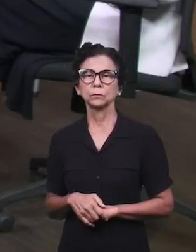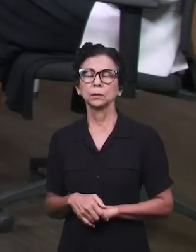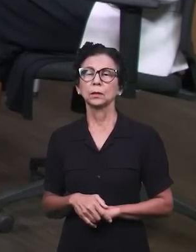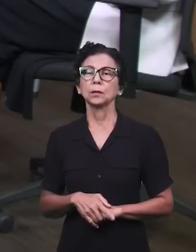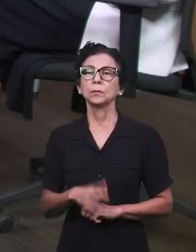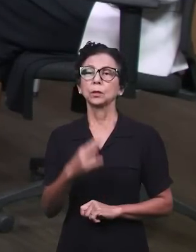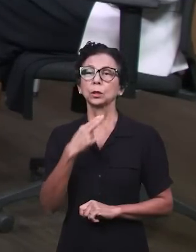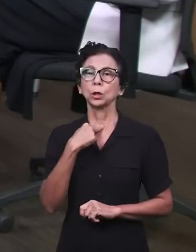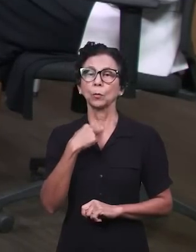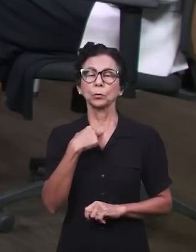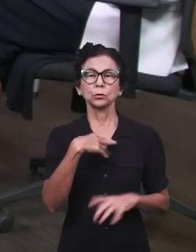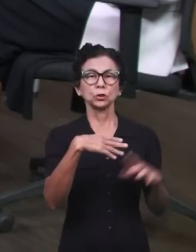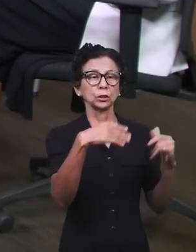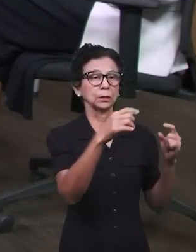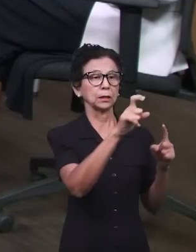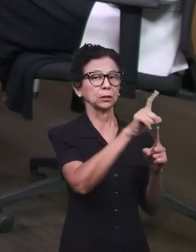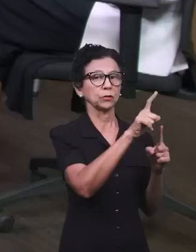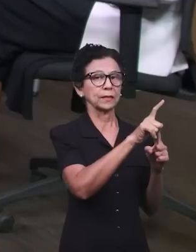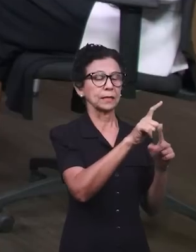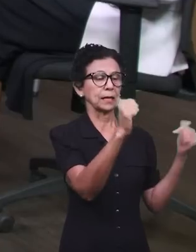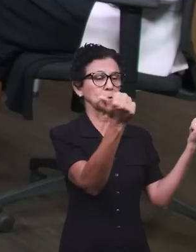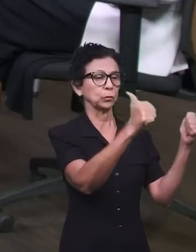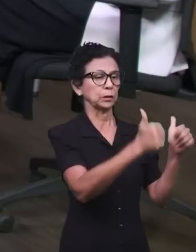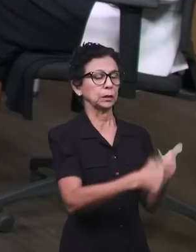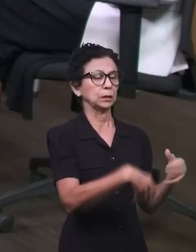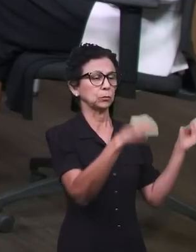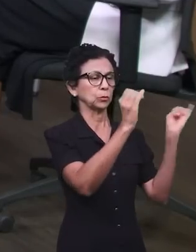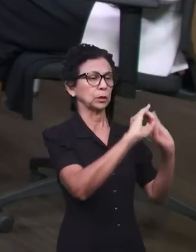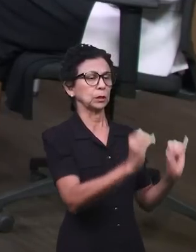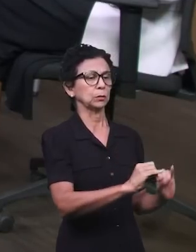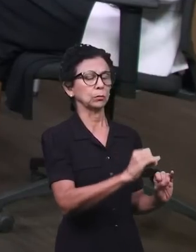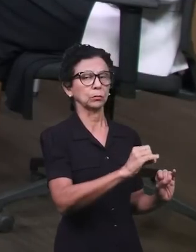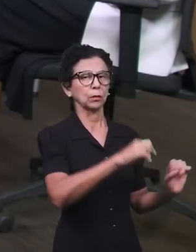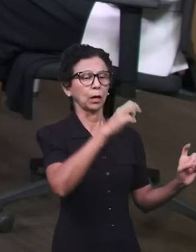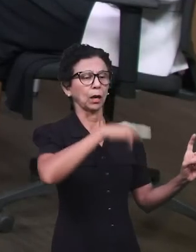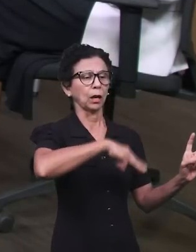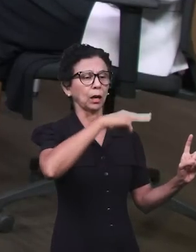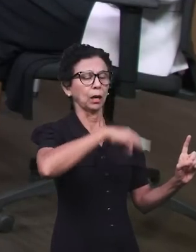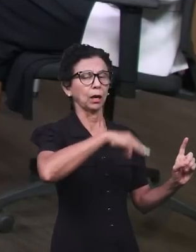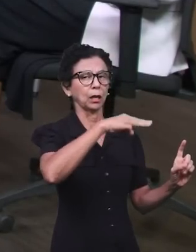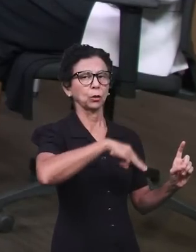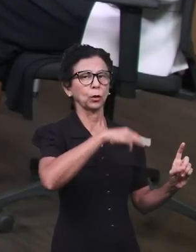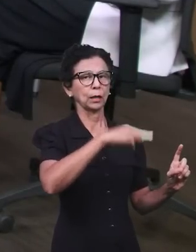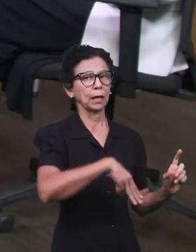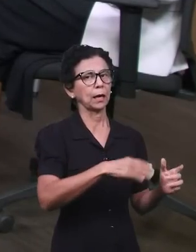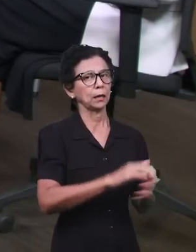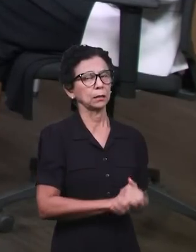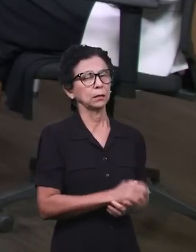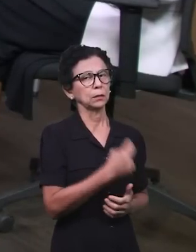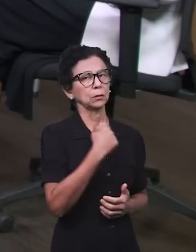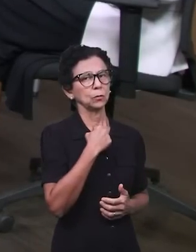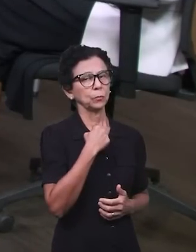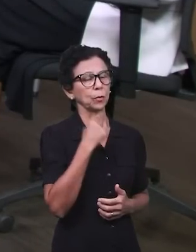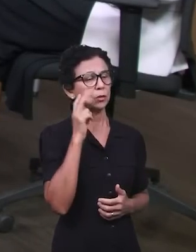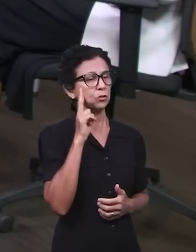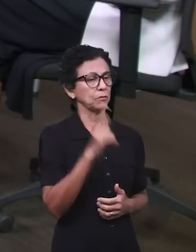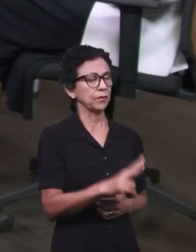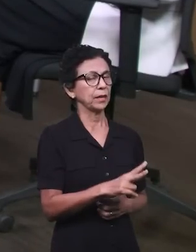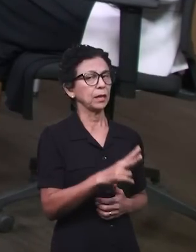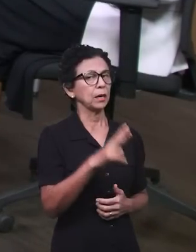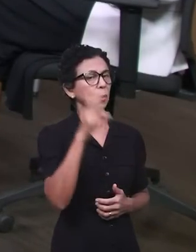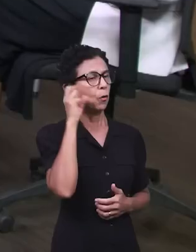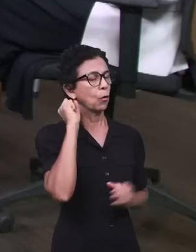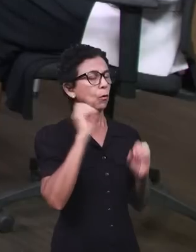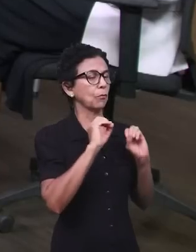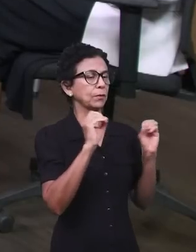aos demônios e os ídolos de ouro, e de prata, de bronze, de pedra, de madeira, que nem pode ver, nem ouvir, nem andar. E não se arrependeram dos